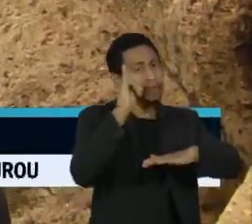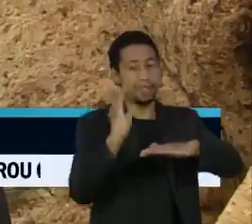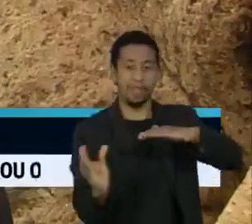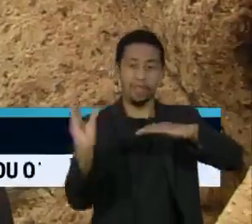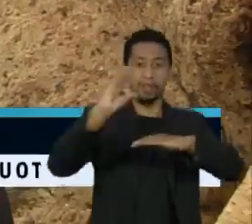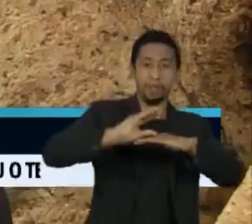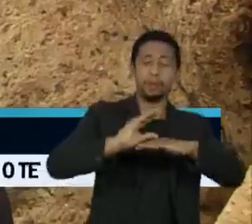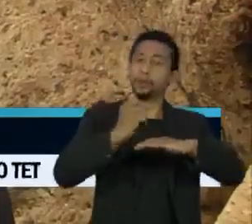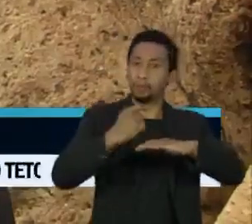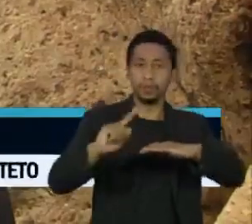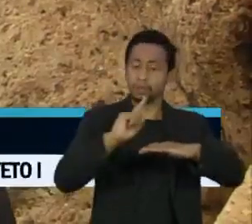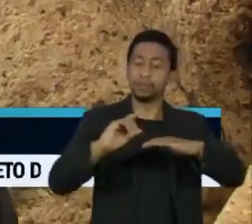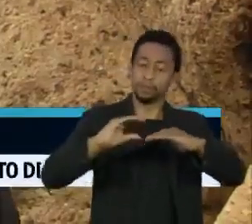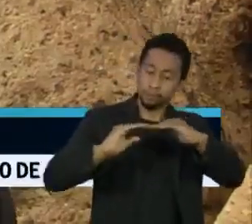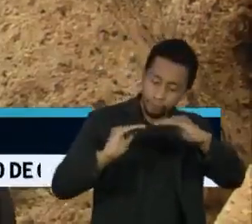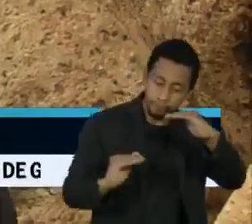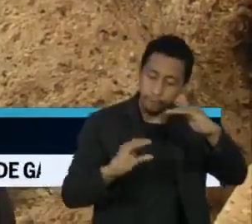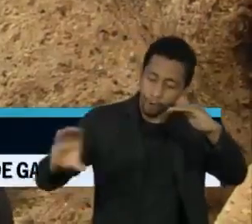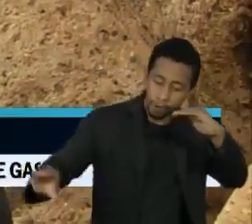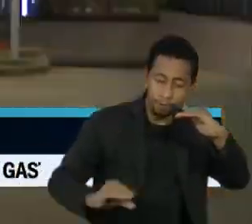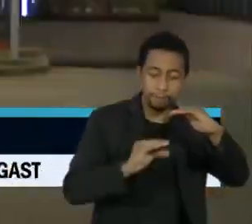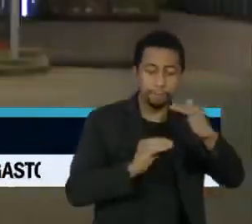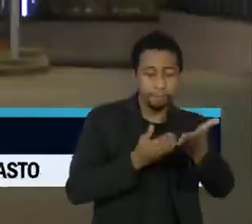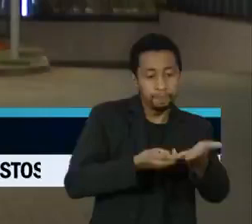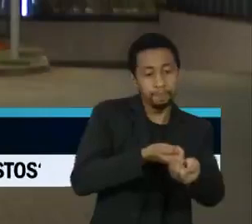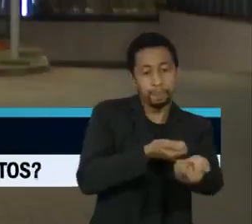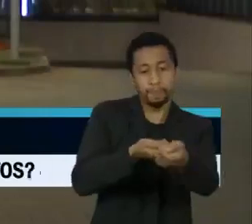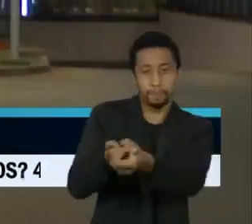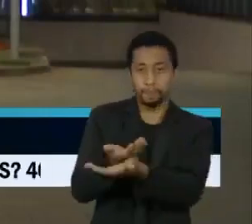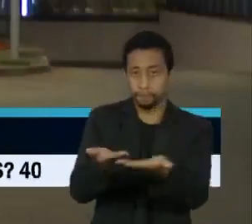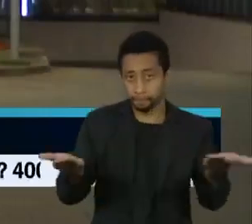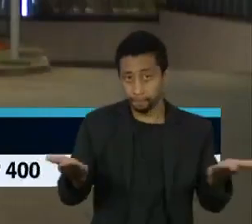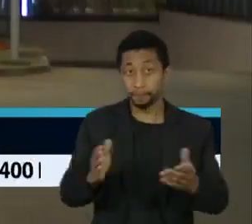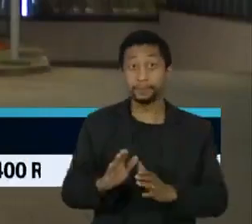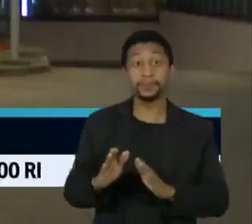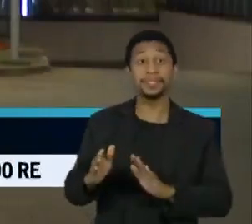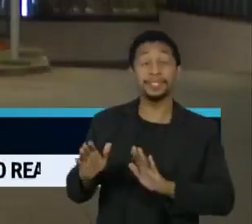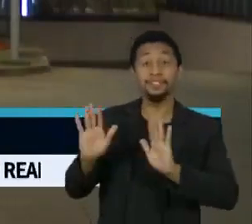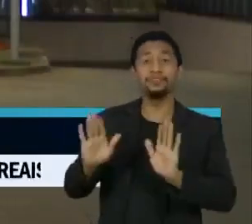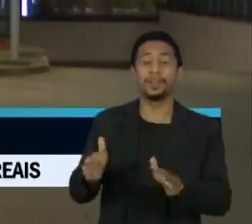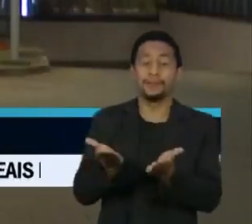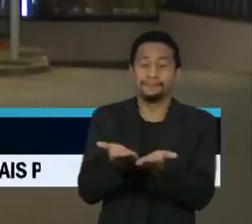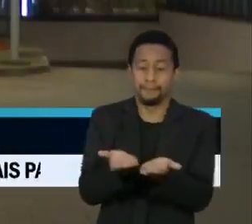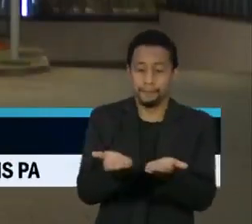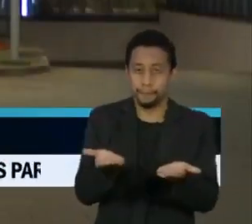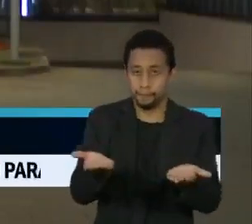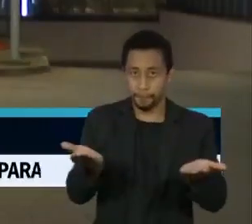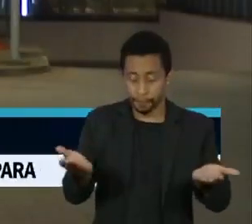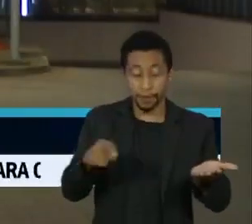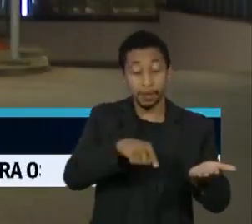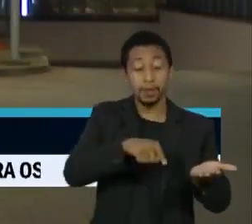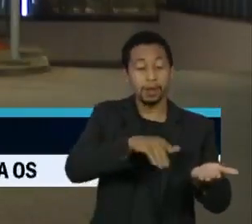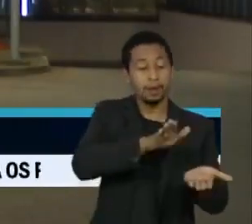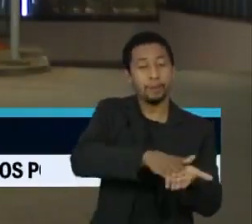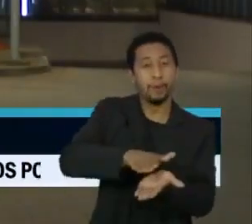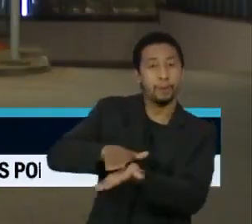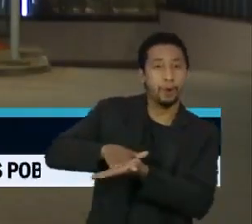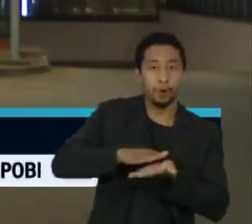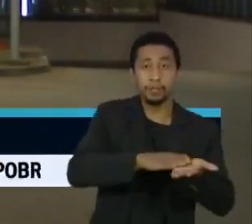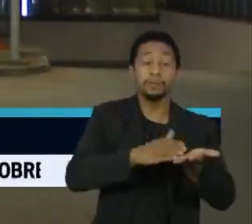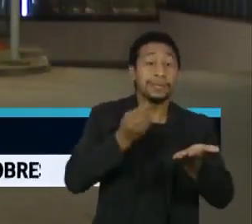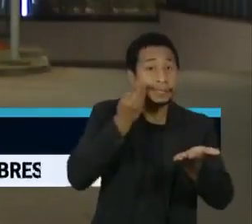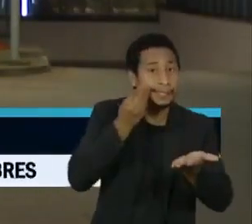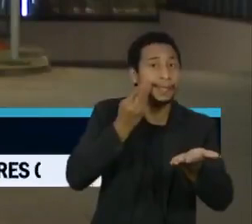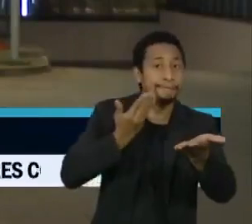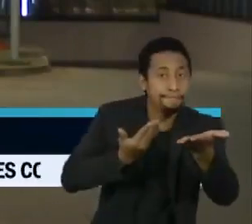Para o efeito de atender aos vulneráveis. Já foram colocadas na mesa algumas saídas para viabilizar o pagamento do Auxílio